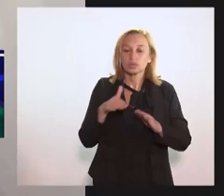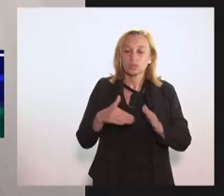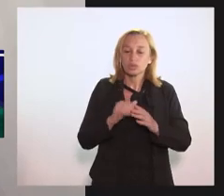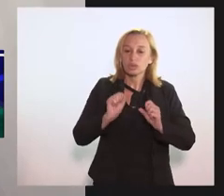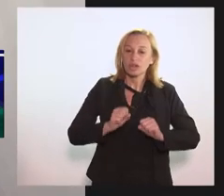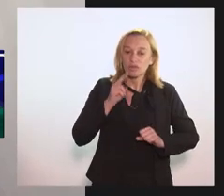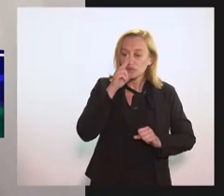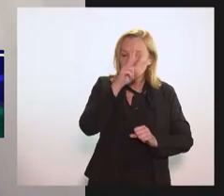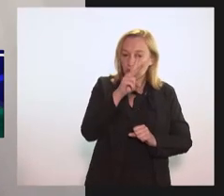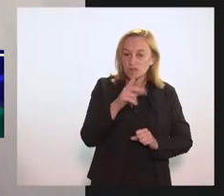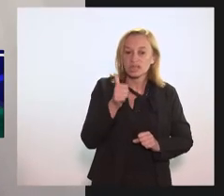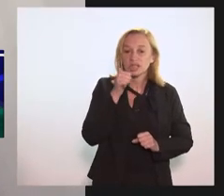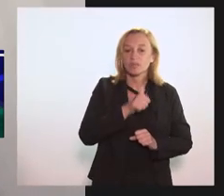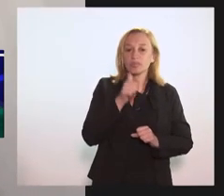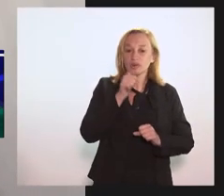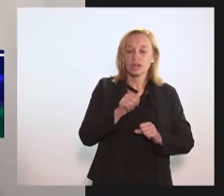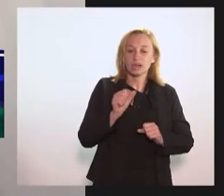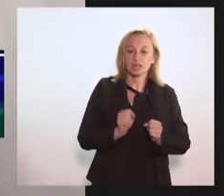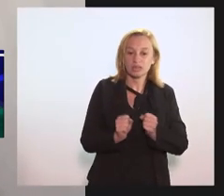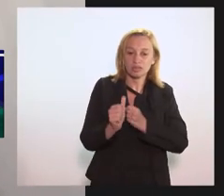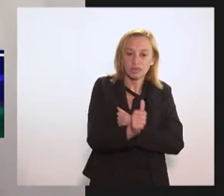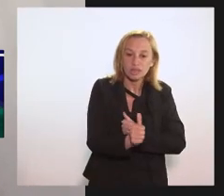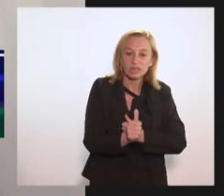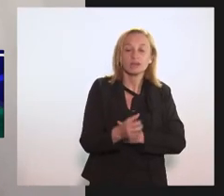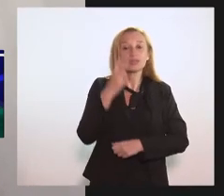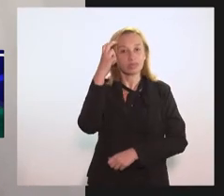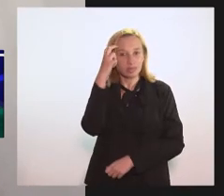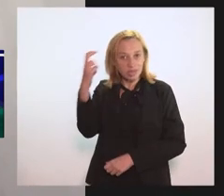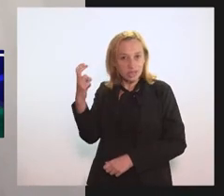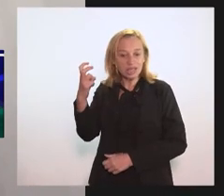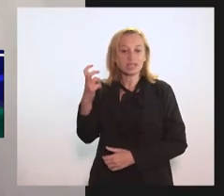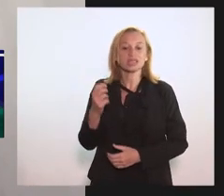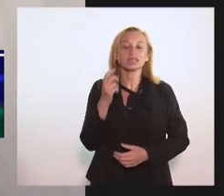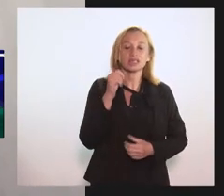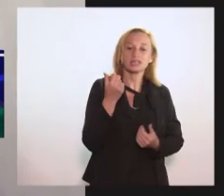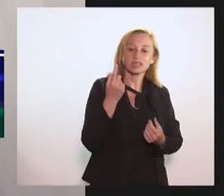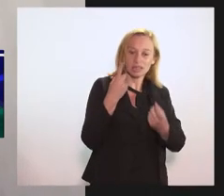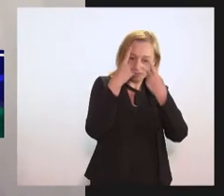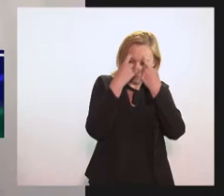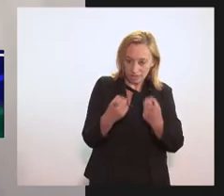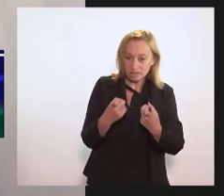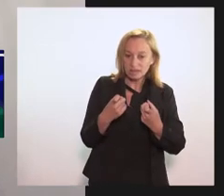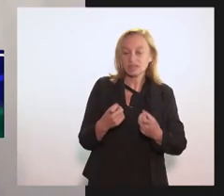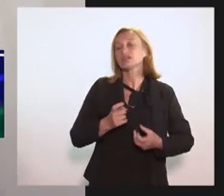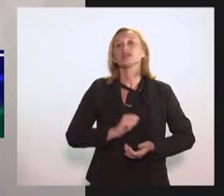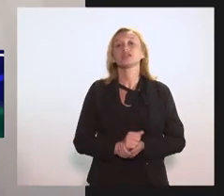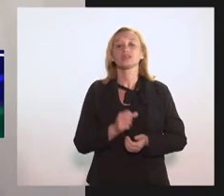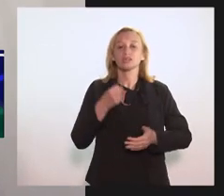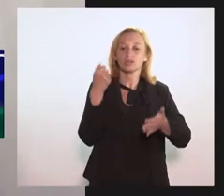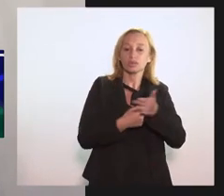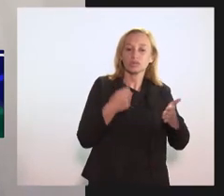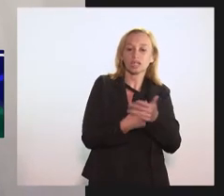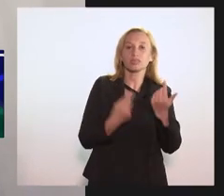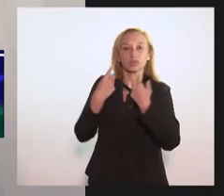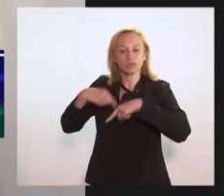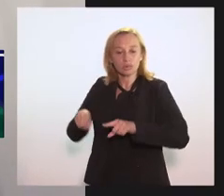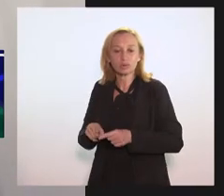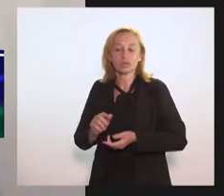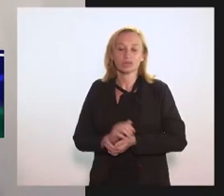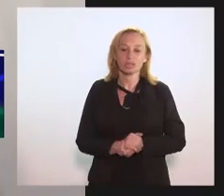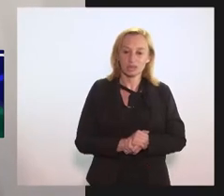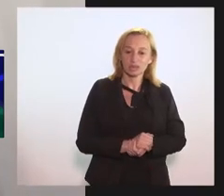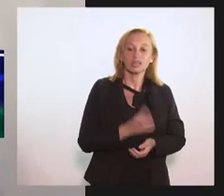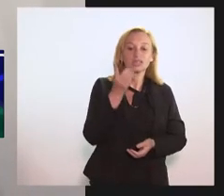da mulher no enfrentamento com inteligência da violência que nós tanto lutamos contra. E